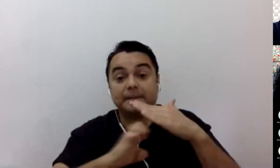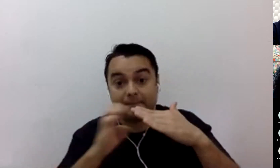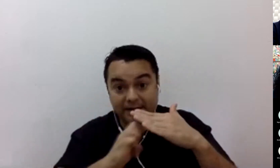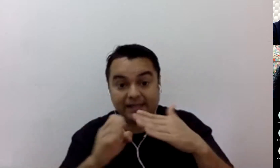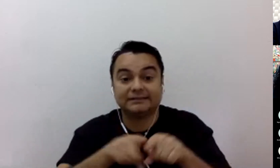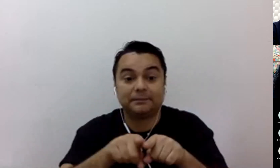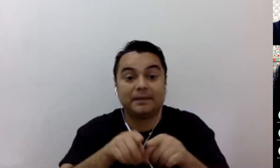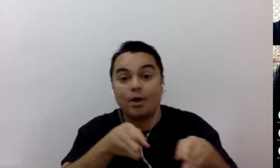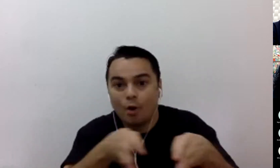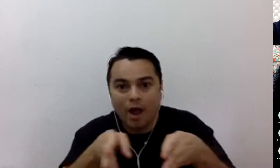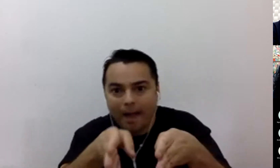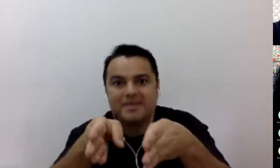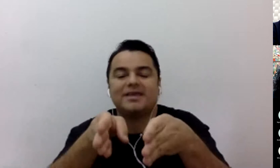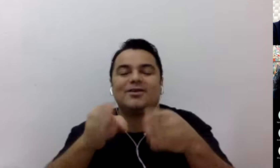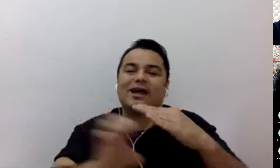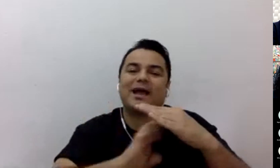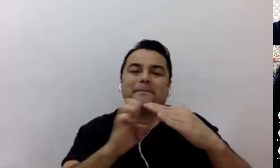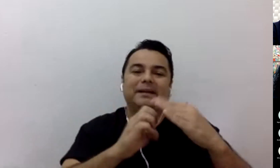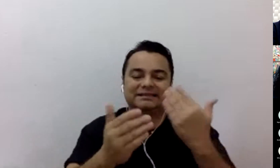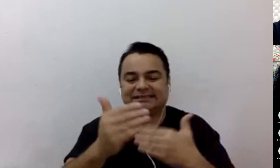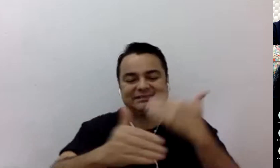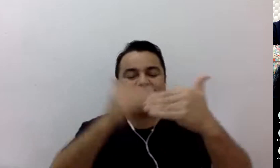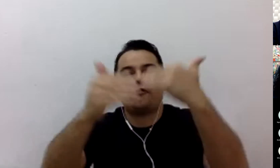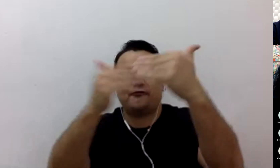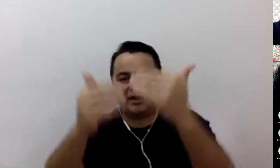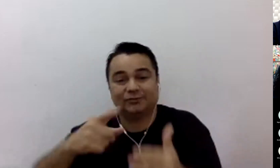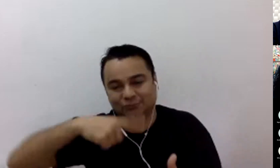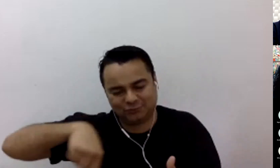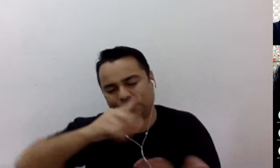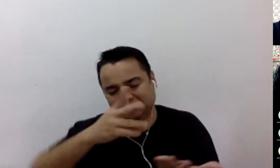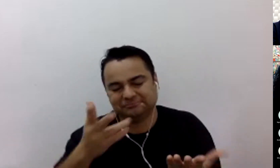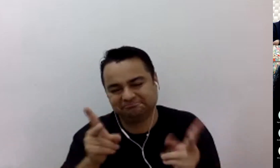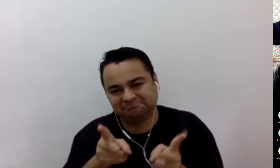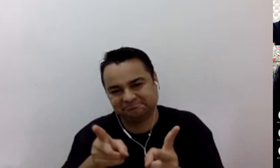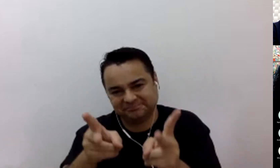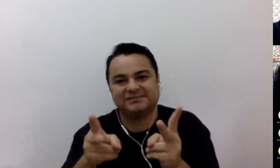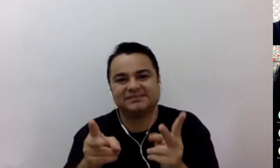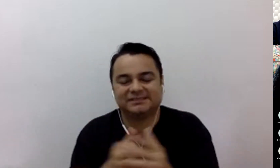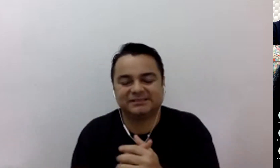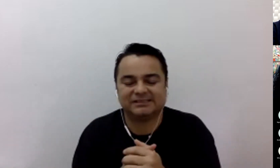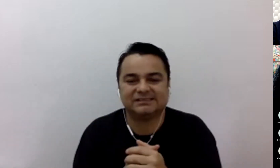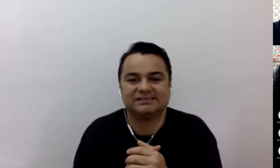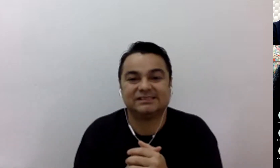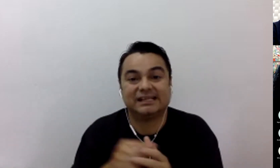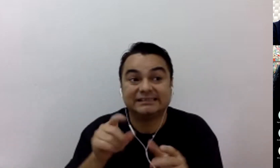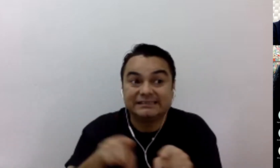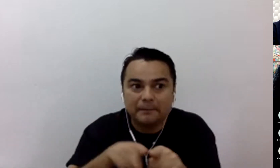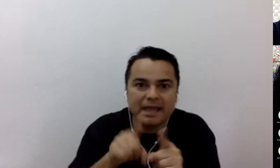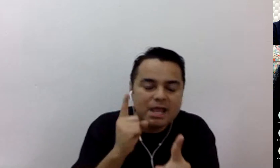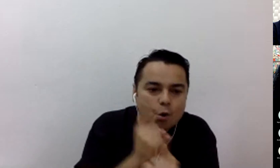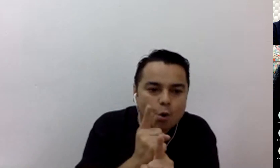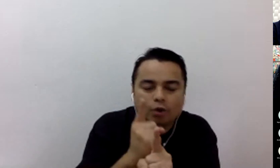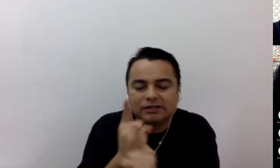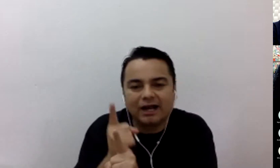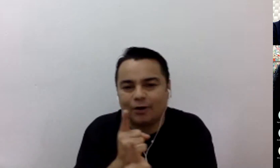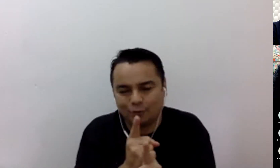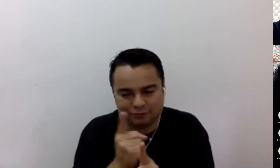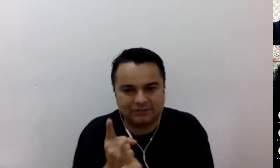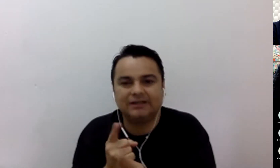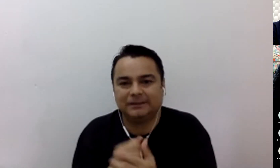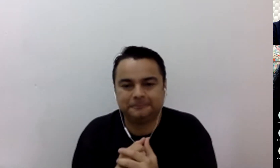que a nossa empresa está desenvolvendo para vocês se vislumbrarem e identificarem com